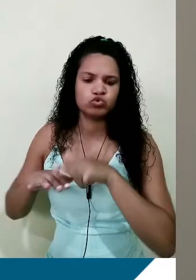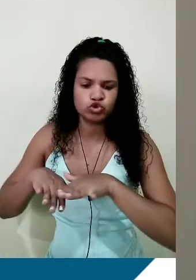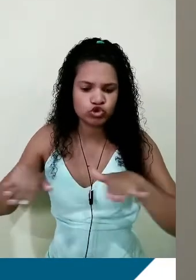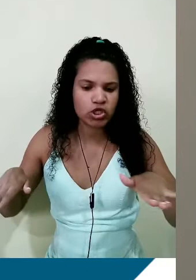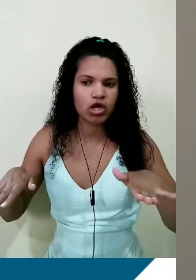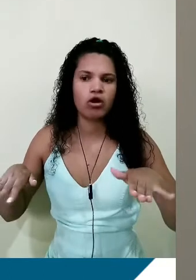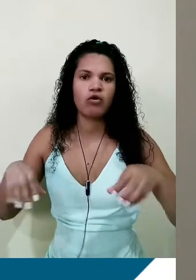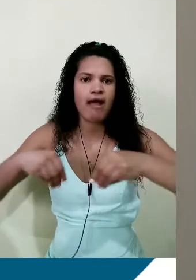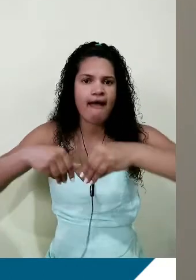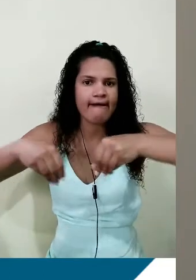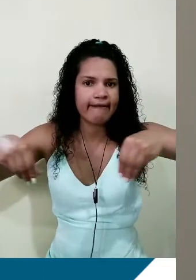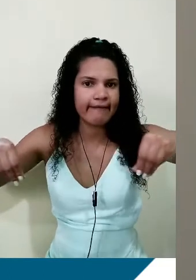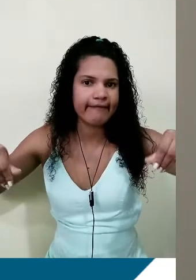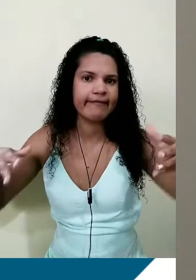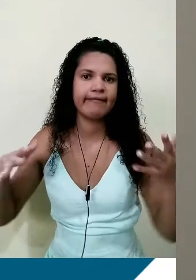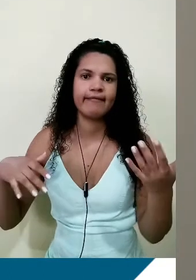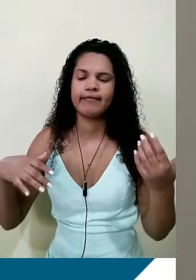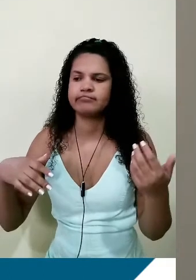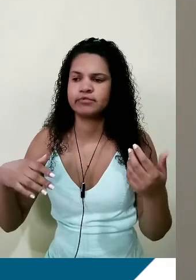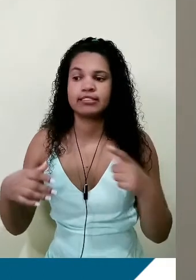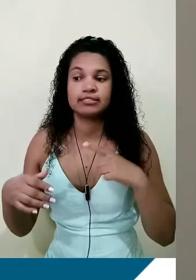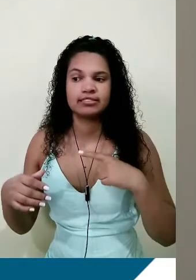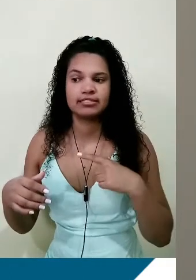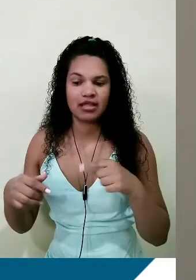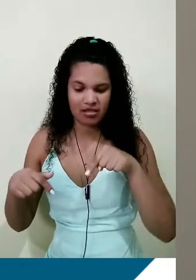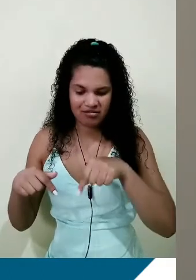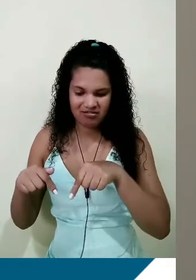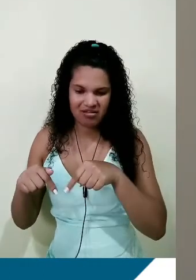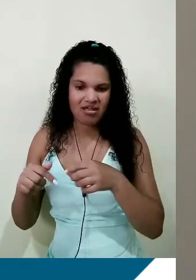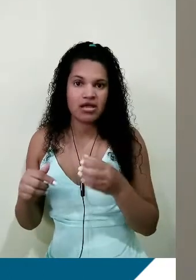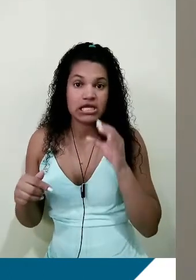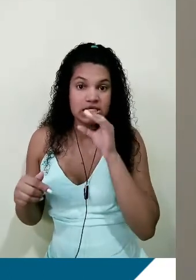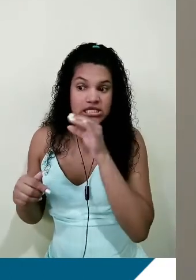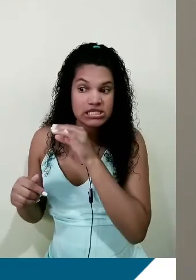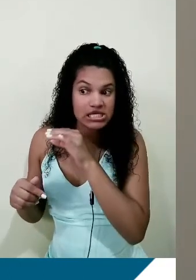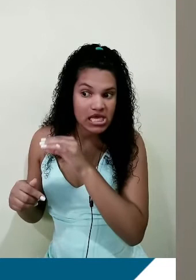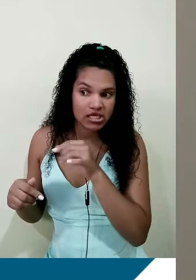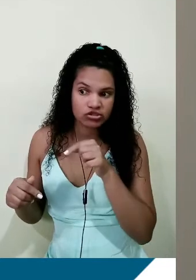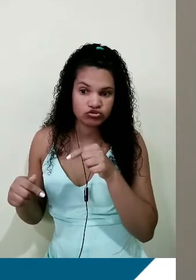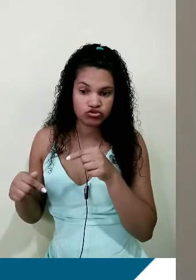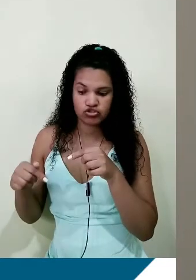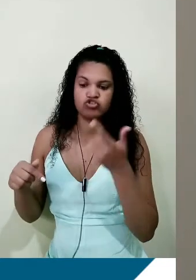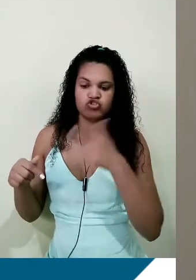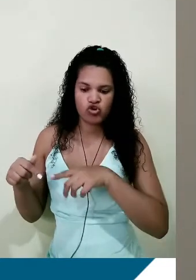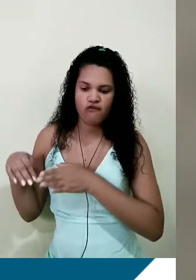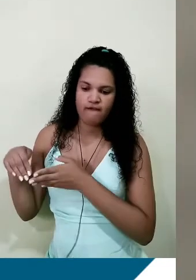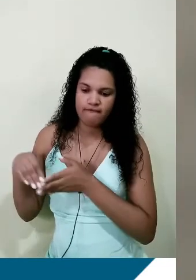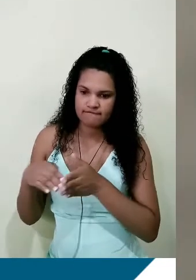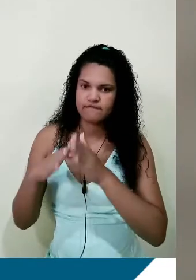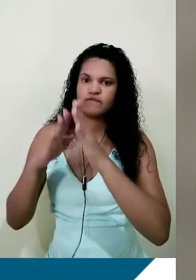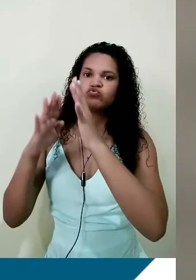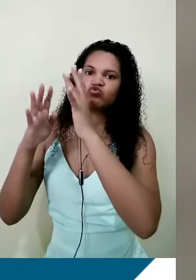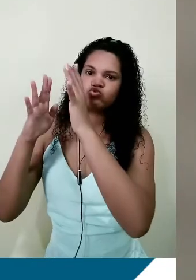vai ter um aquecimento do fluido que está aqui, que vai subir, liberando espaço, e o outro